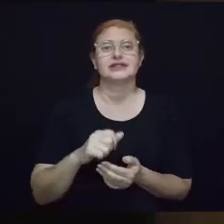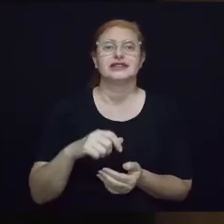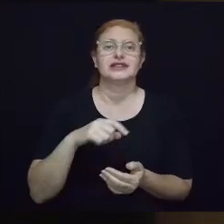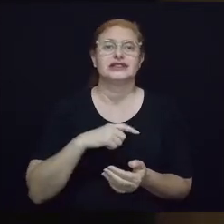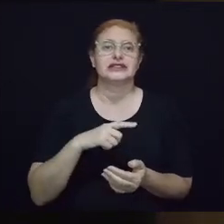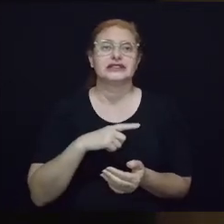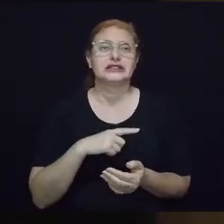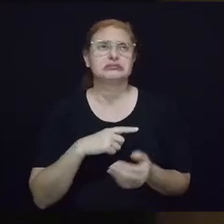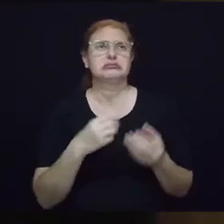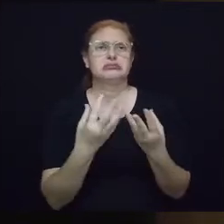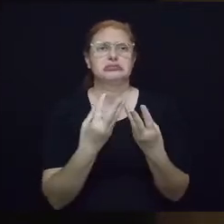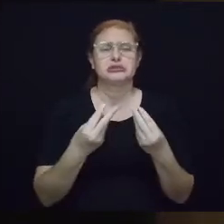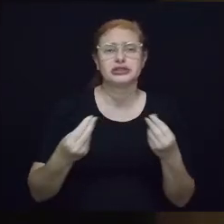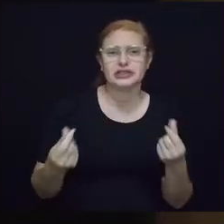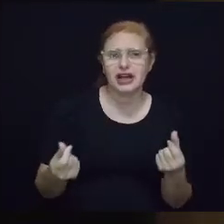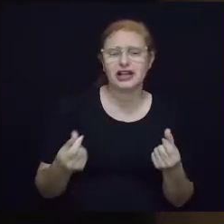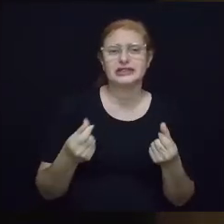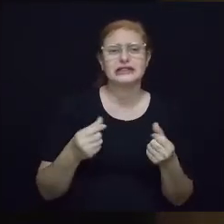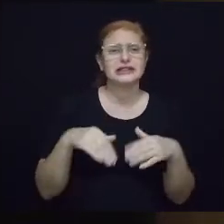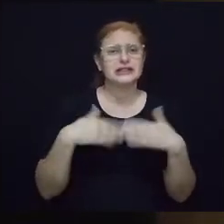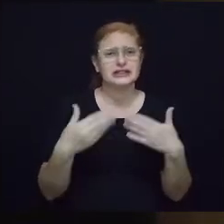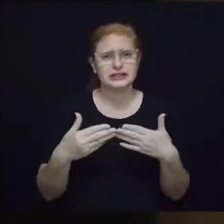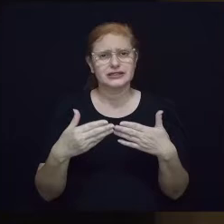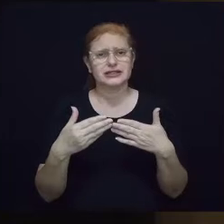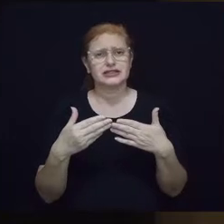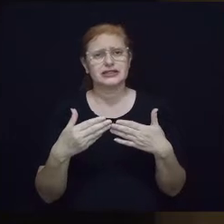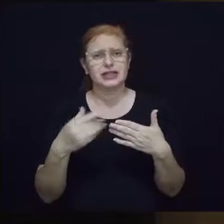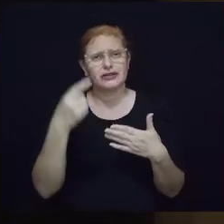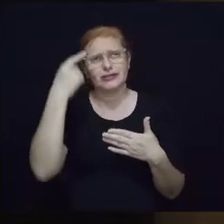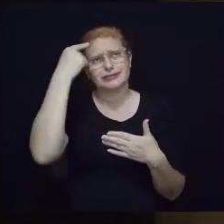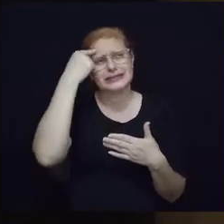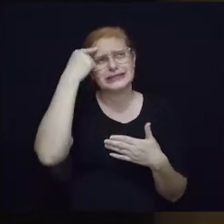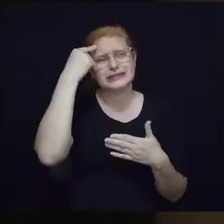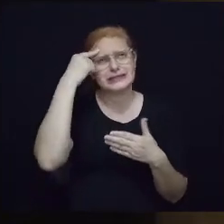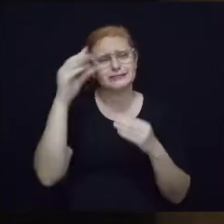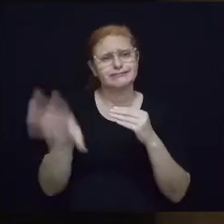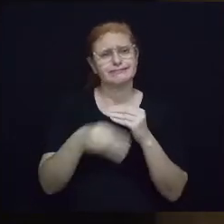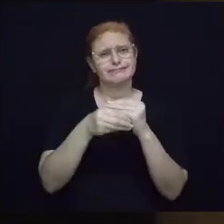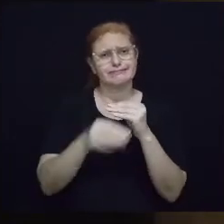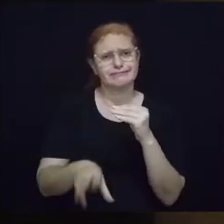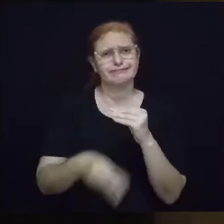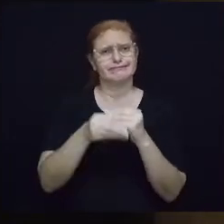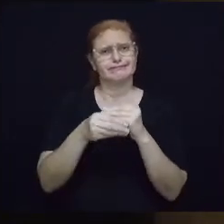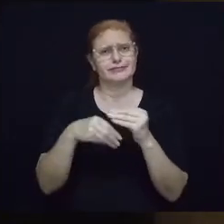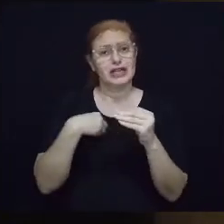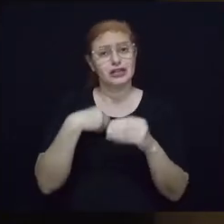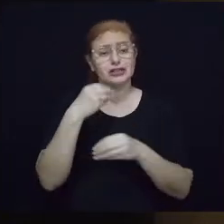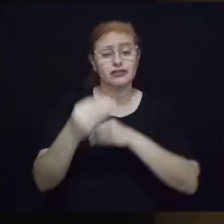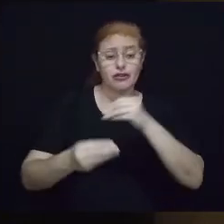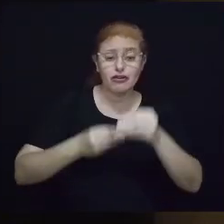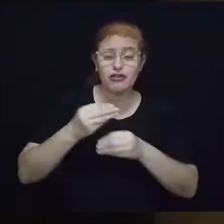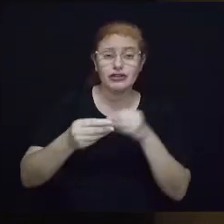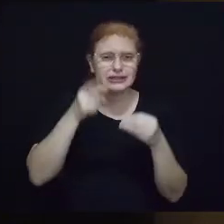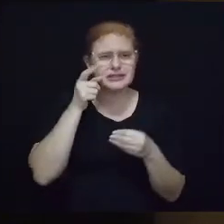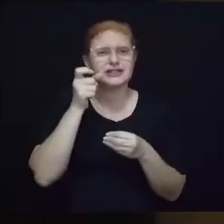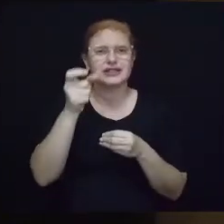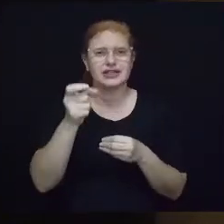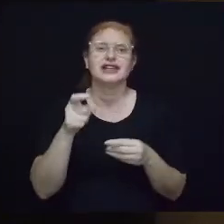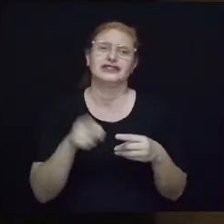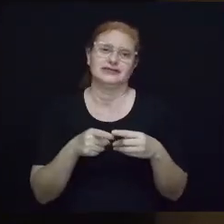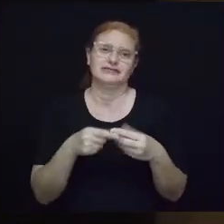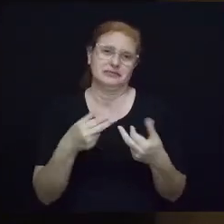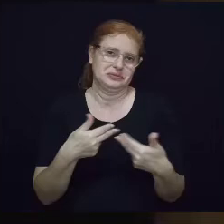antifrágil, do cisne negro. Então, tudo isso vai formando um corpo de pensamento que eu fico envolvido e interessado nesse tipo de coisa que